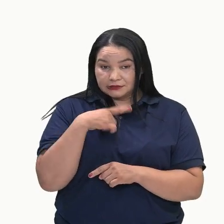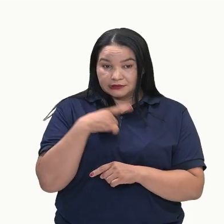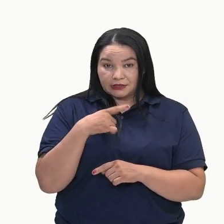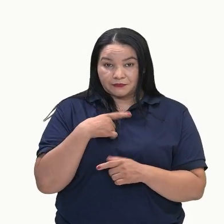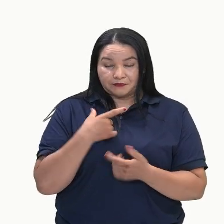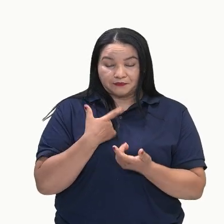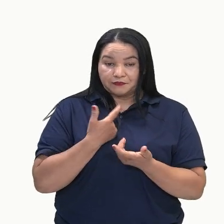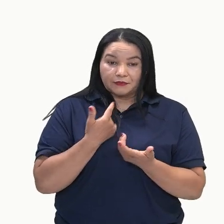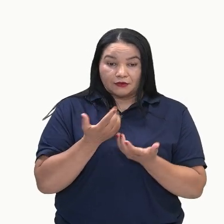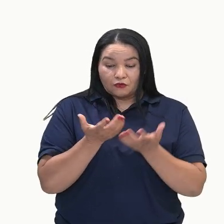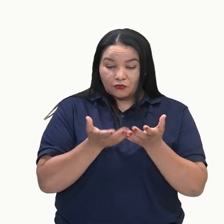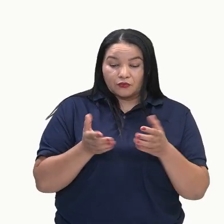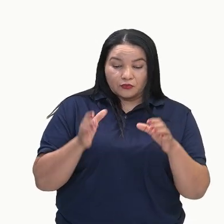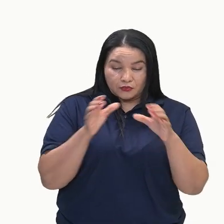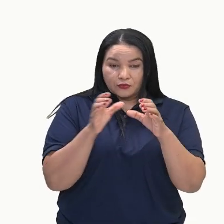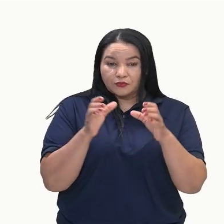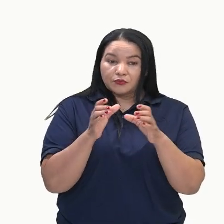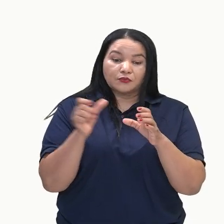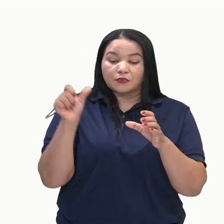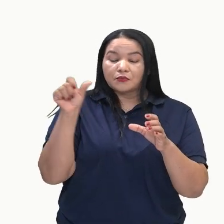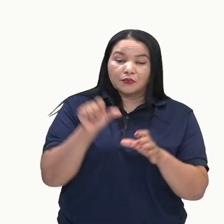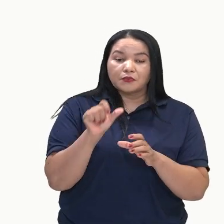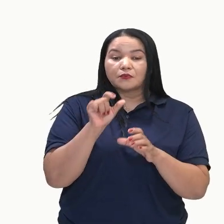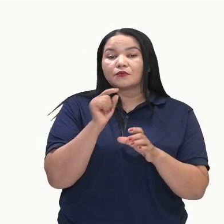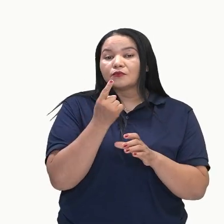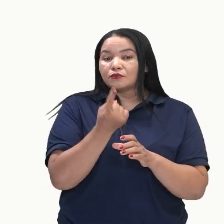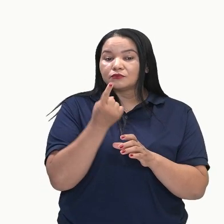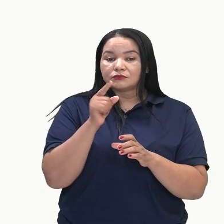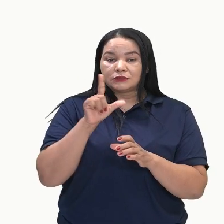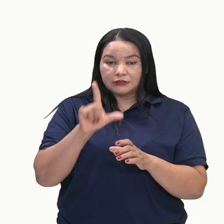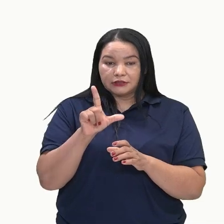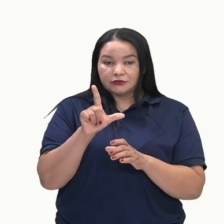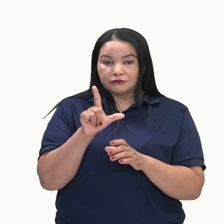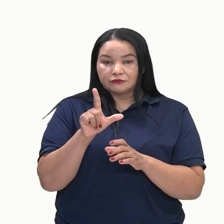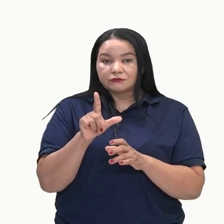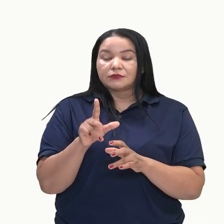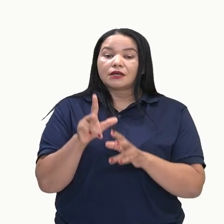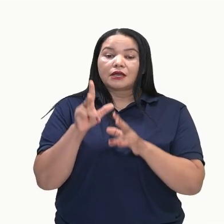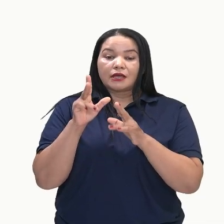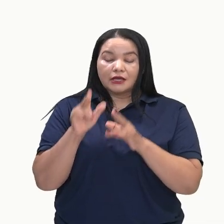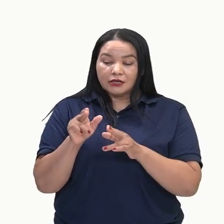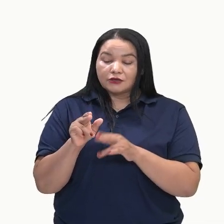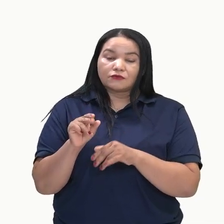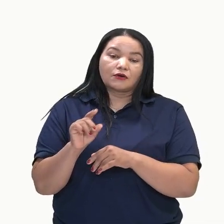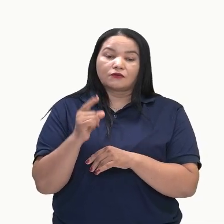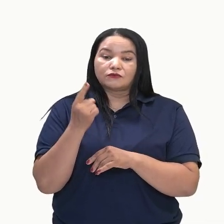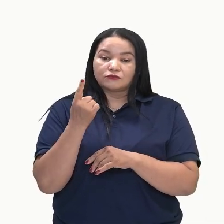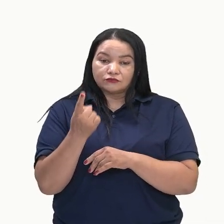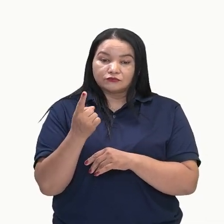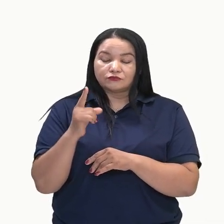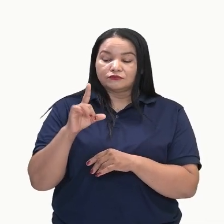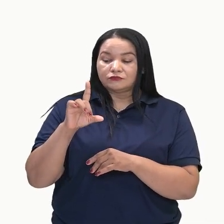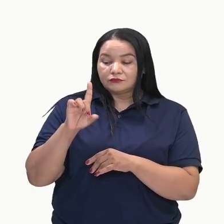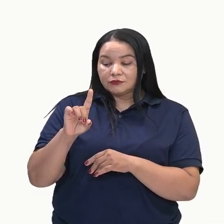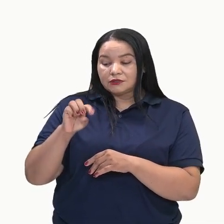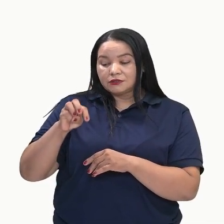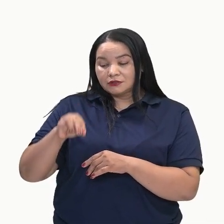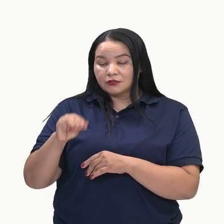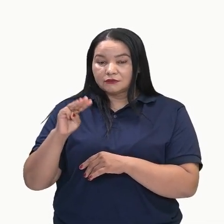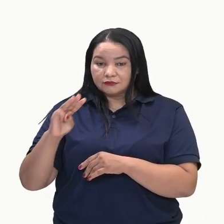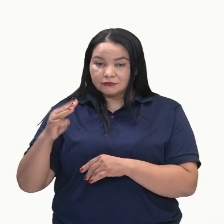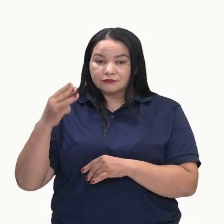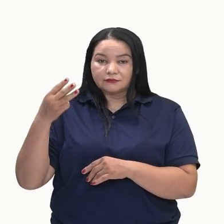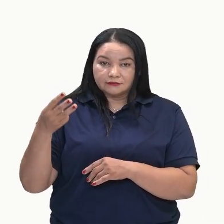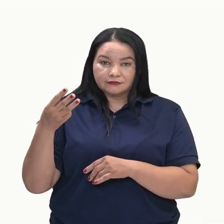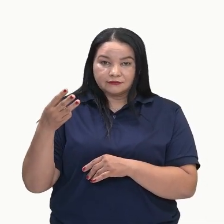com capacidade de 1 litro, ele ocupa o mesmo espaço que um cubo com 10 centímetros